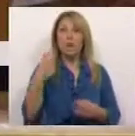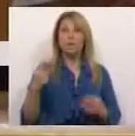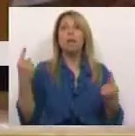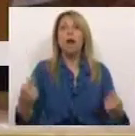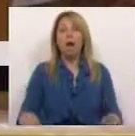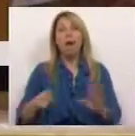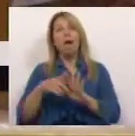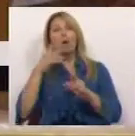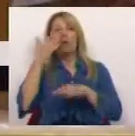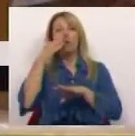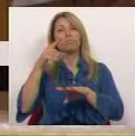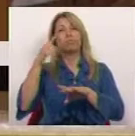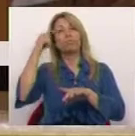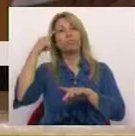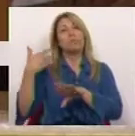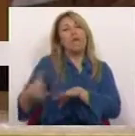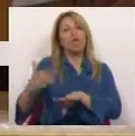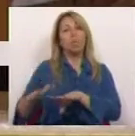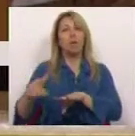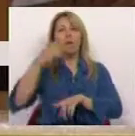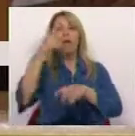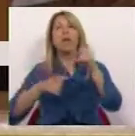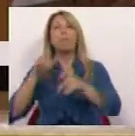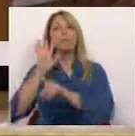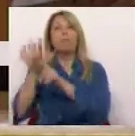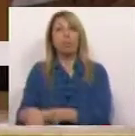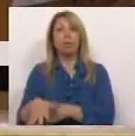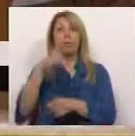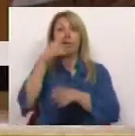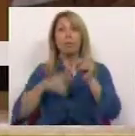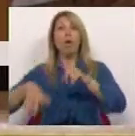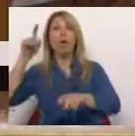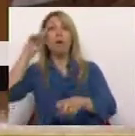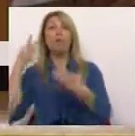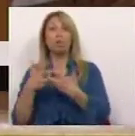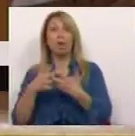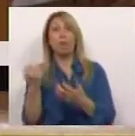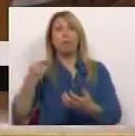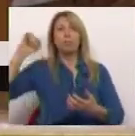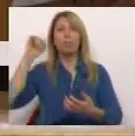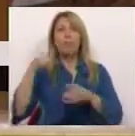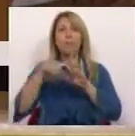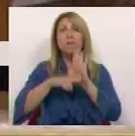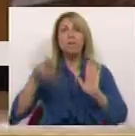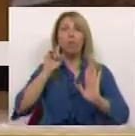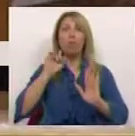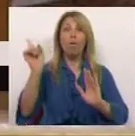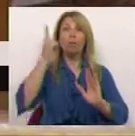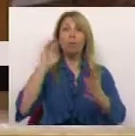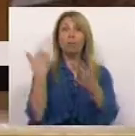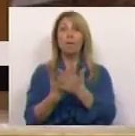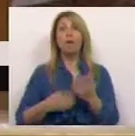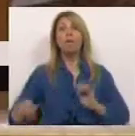no acolhimento de refugiados e que violam todos os princípios e valores que supostamente deveriam presidir à construção de uma